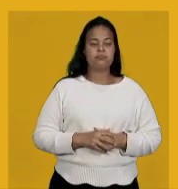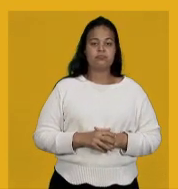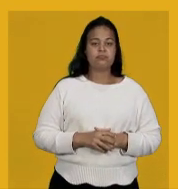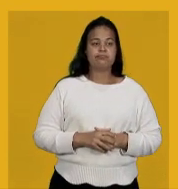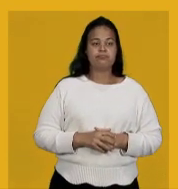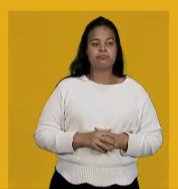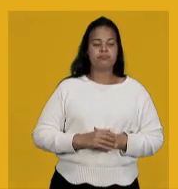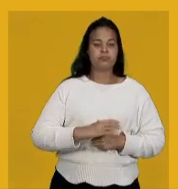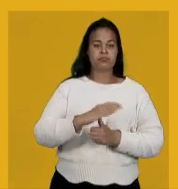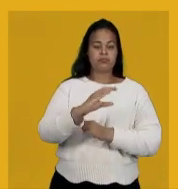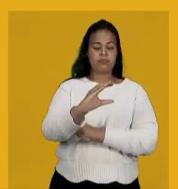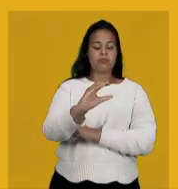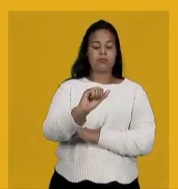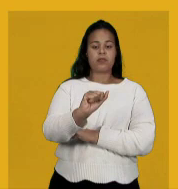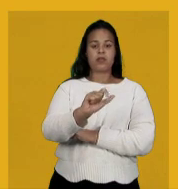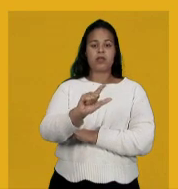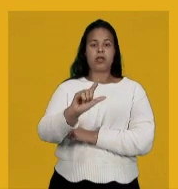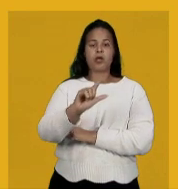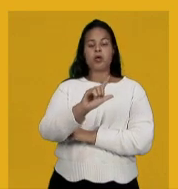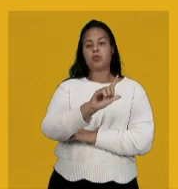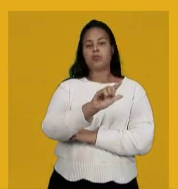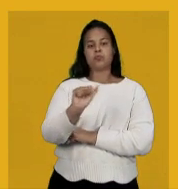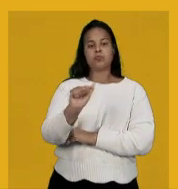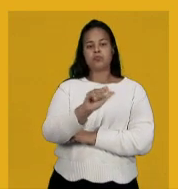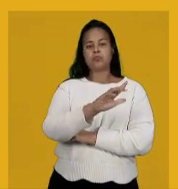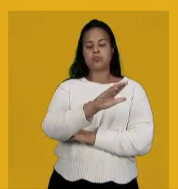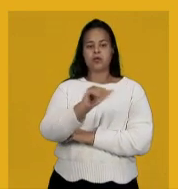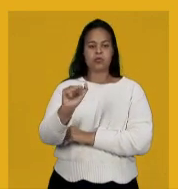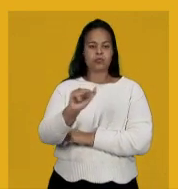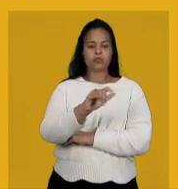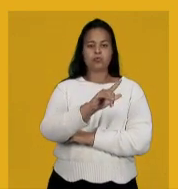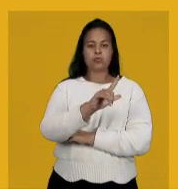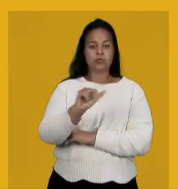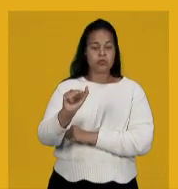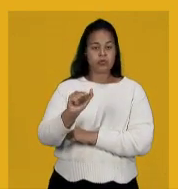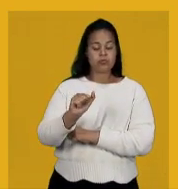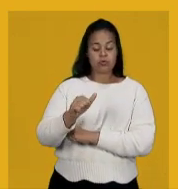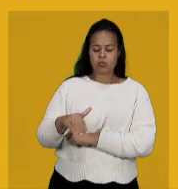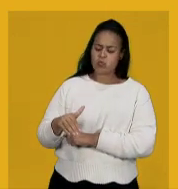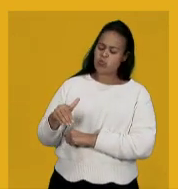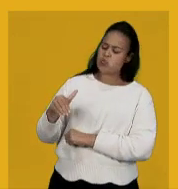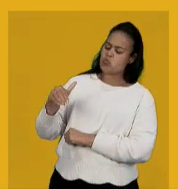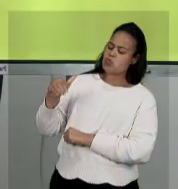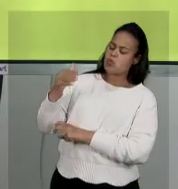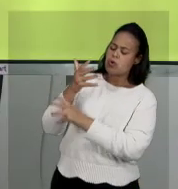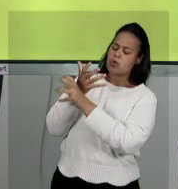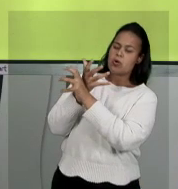O cálcio, que é importantíssimo para os ossos, ainda mais vocês que estão em fase de crescimento,